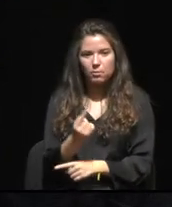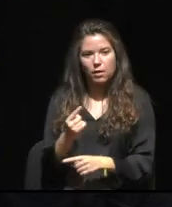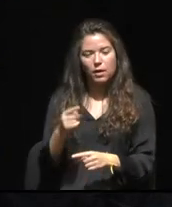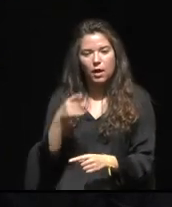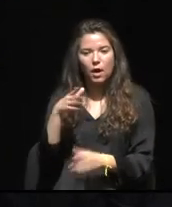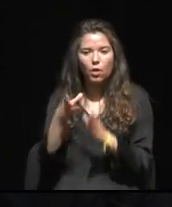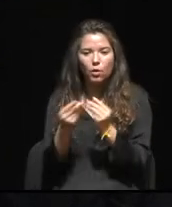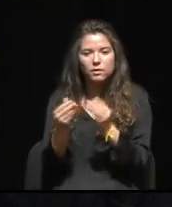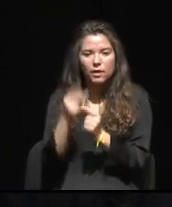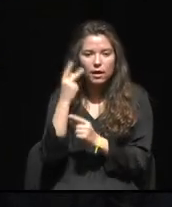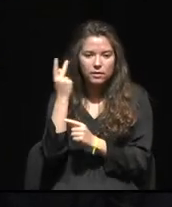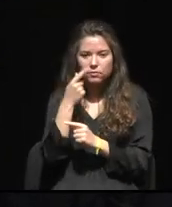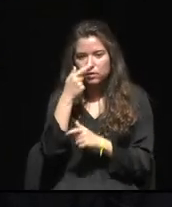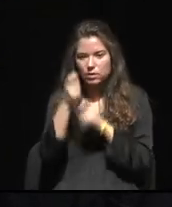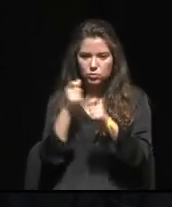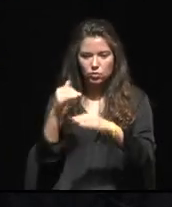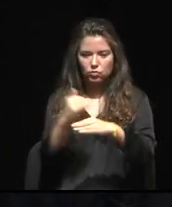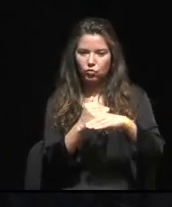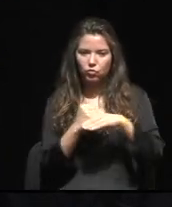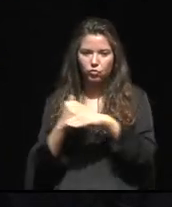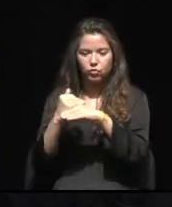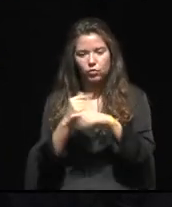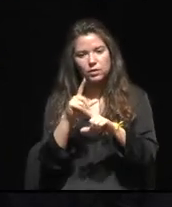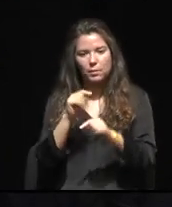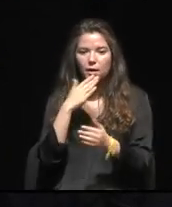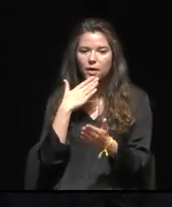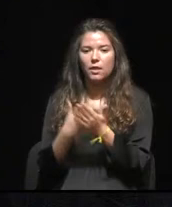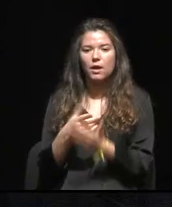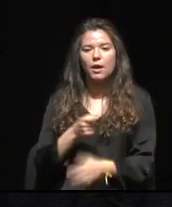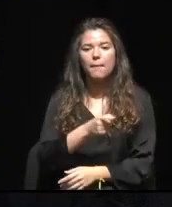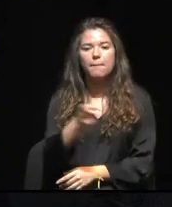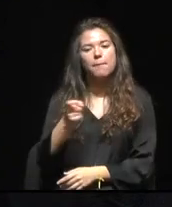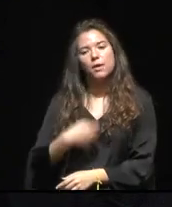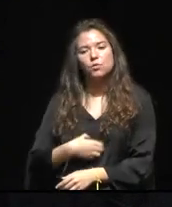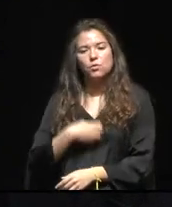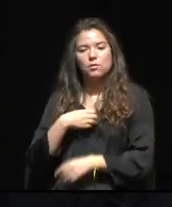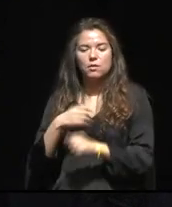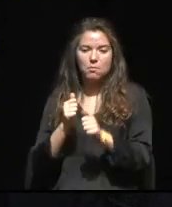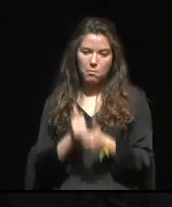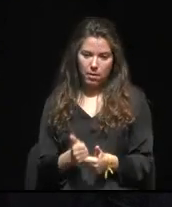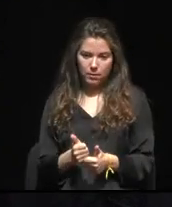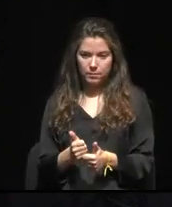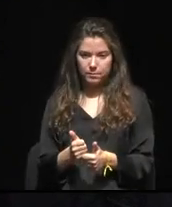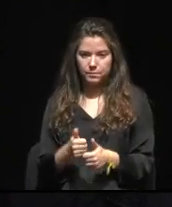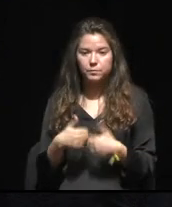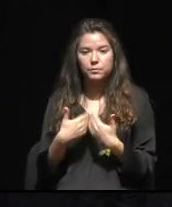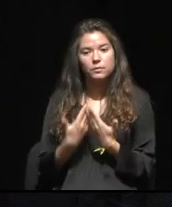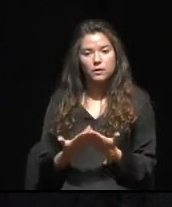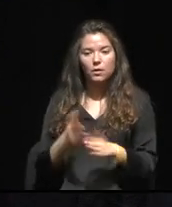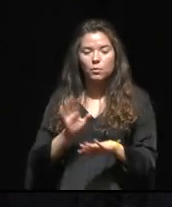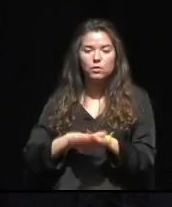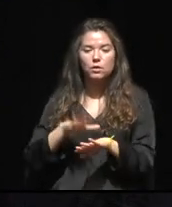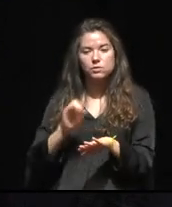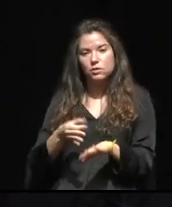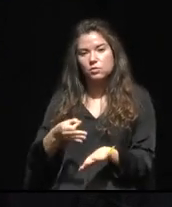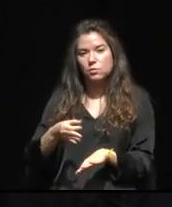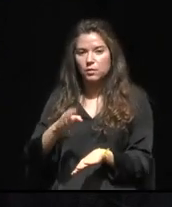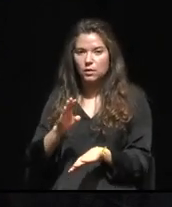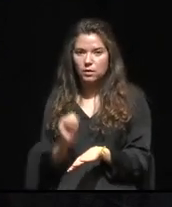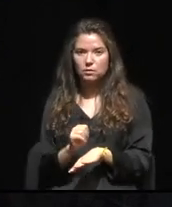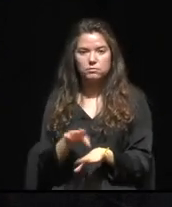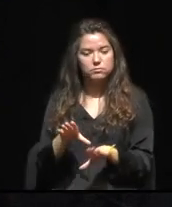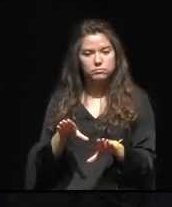de vida das pessoas e para assegurar a paz e bem-estar por isso o PS não